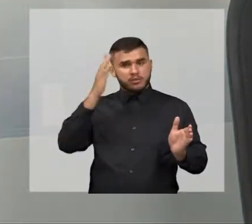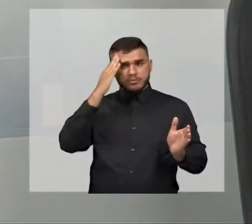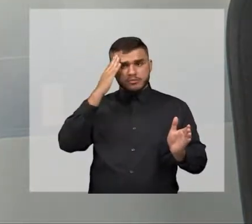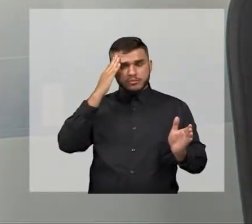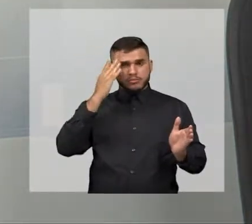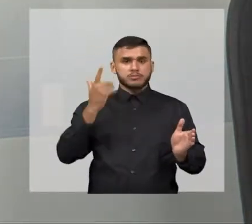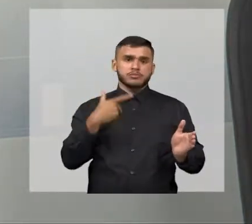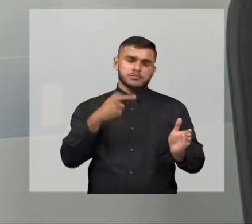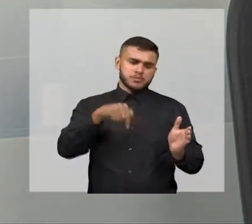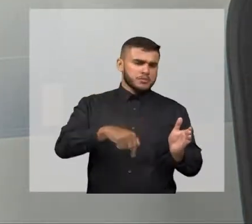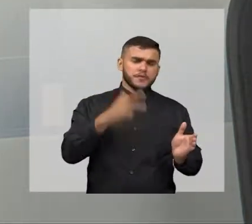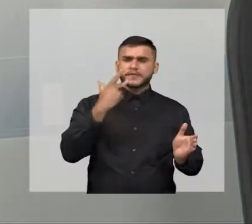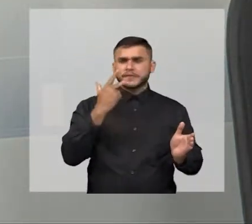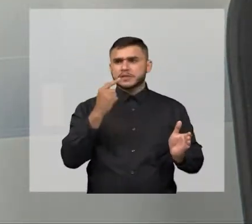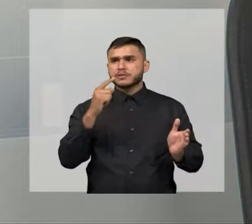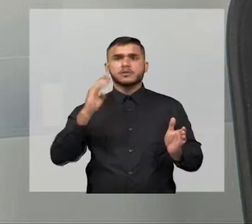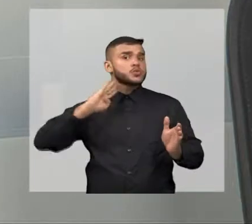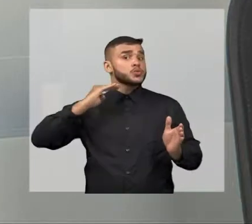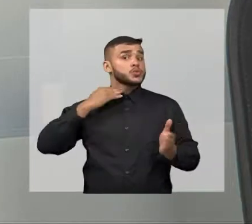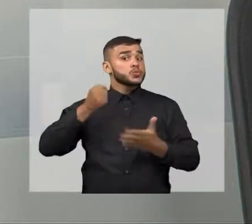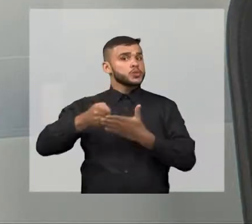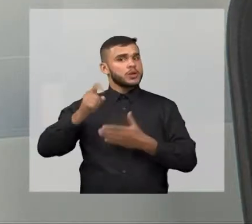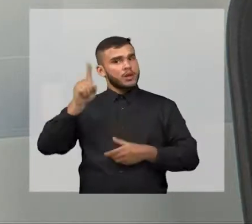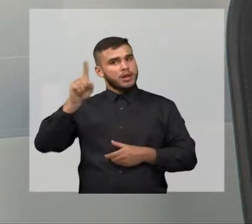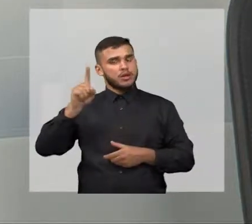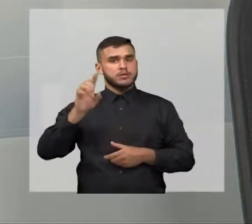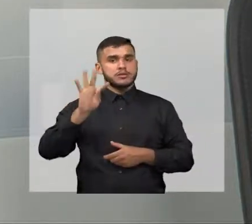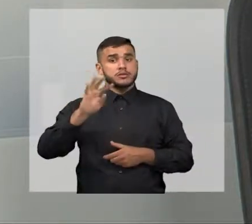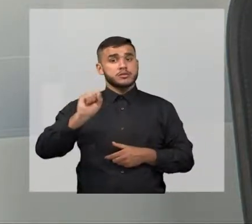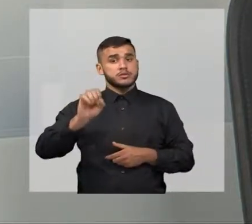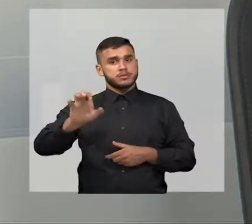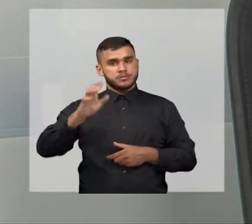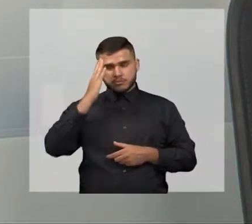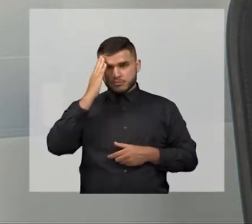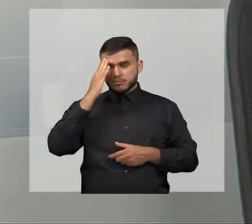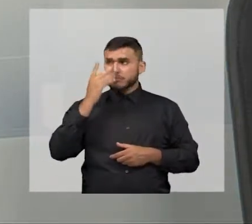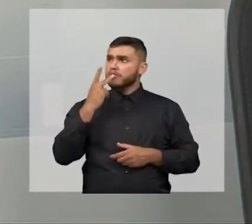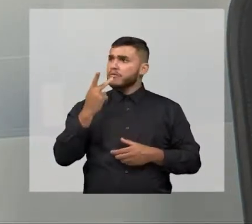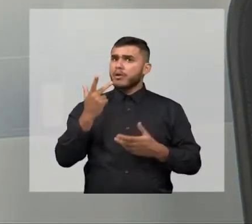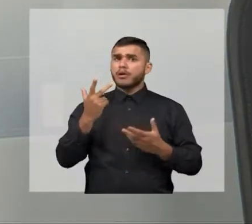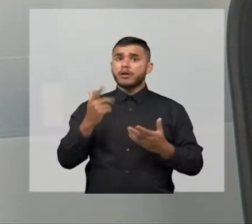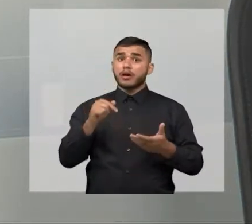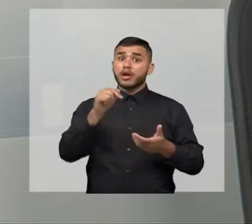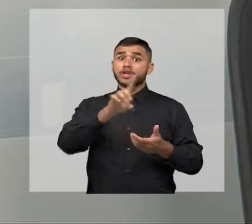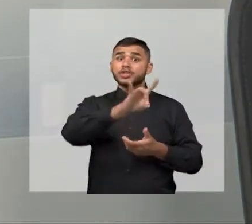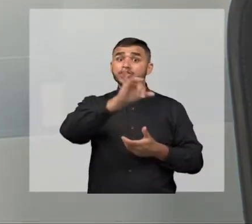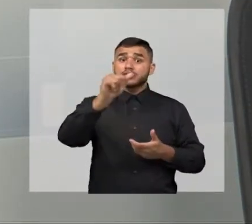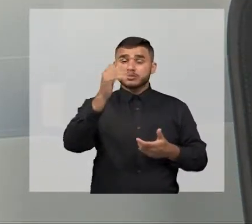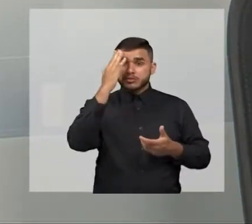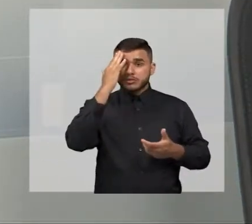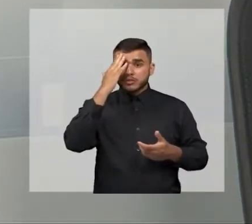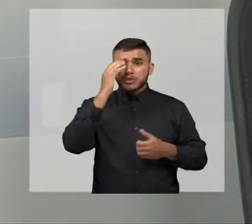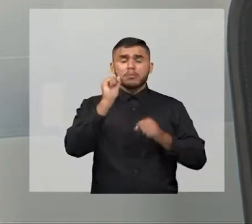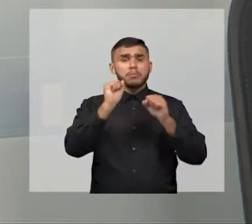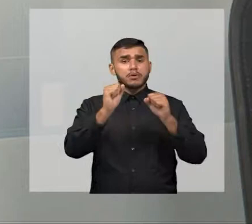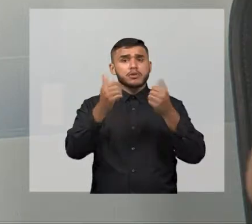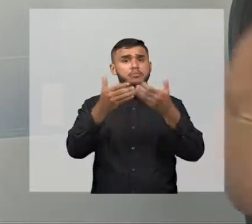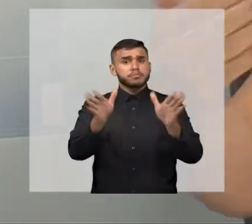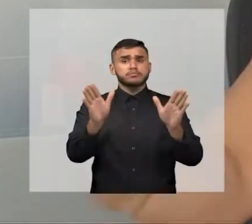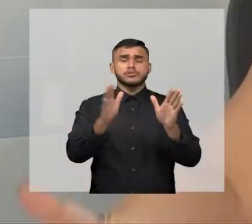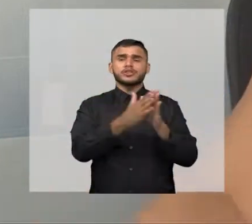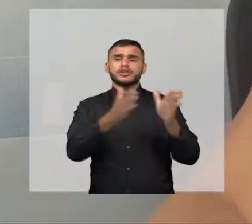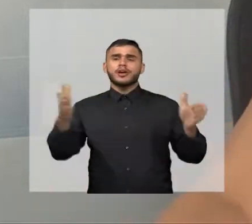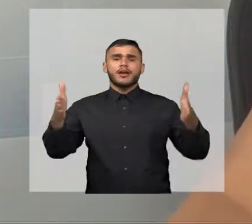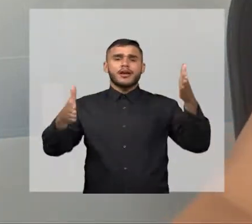juiz e de Fortaleza, também do Ceará, eles disseram que estava regular, porque naquele dia que eu consultei ainda